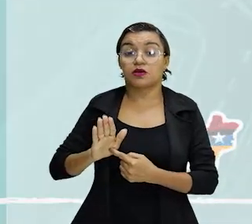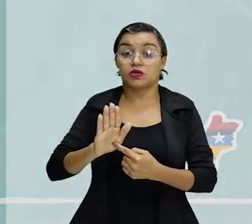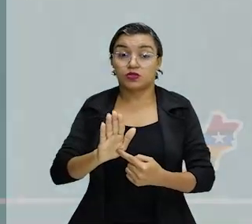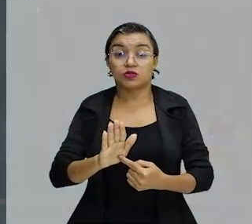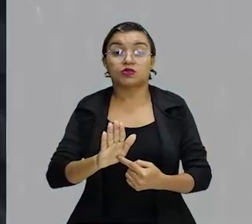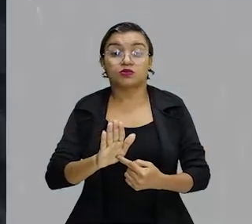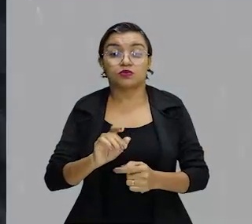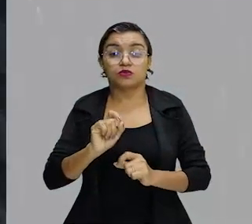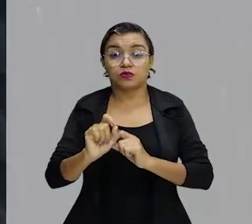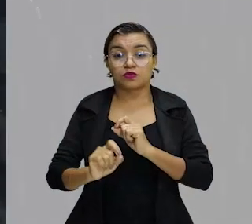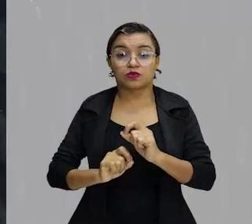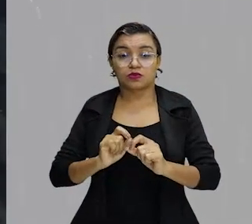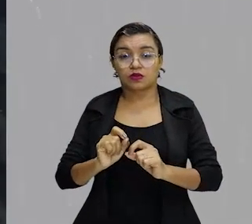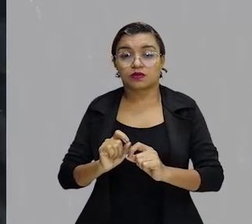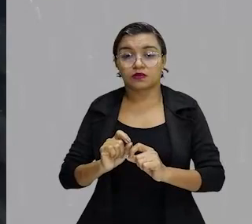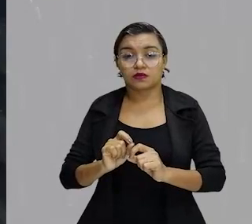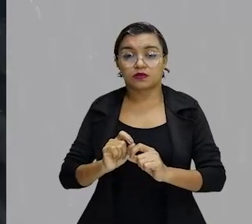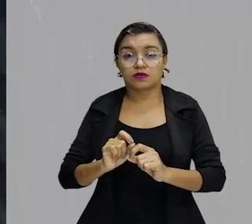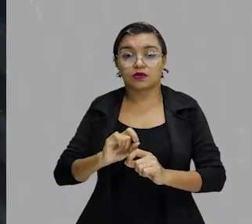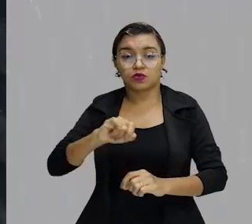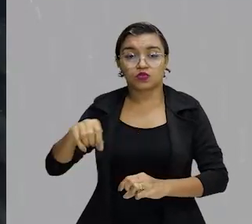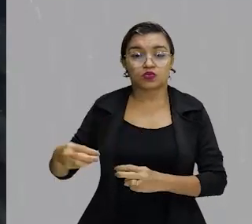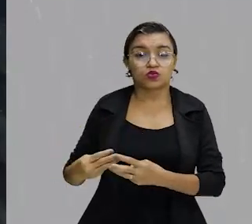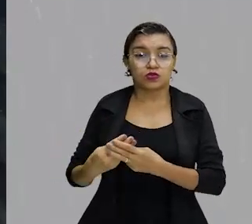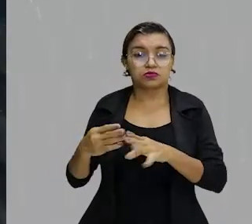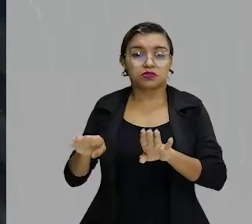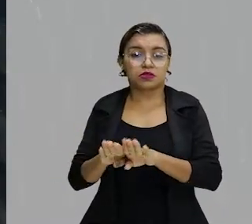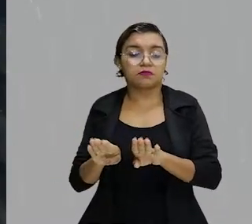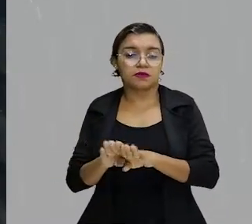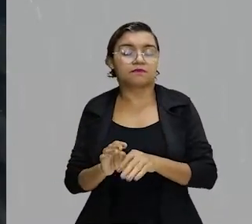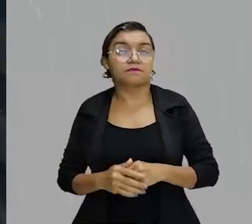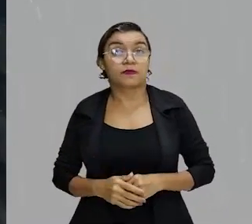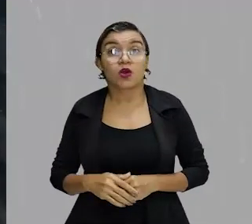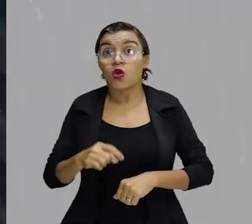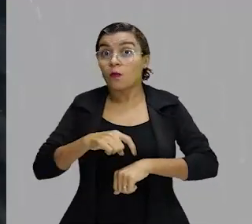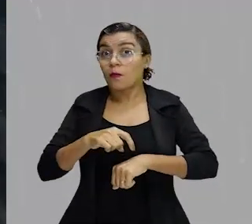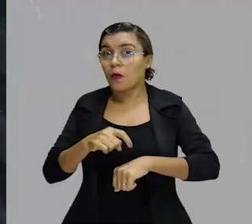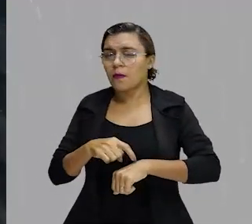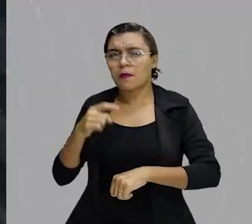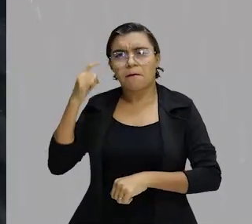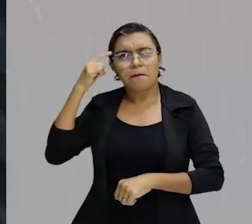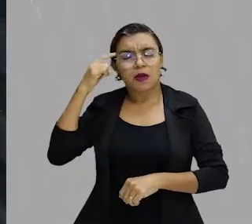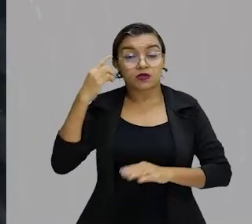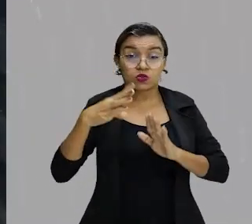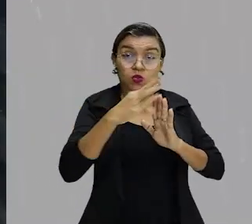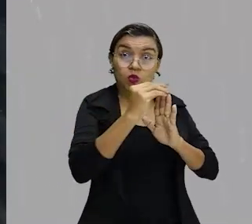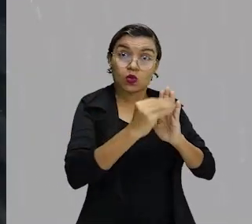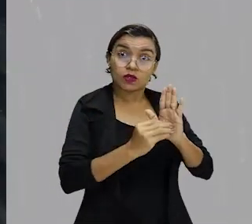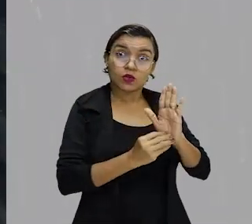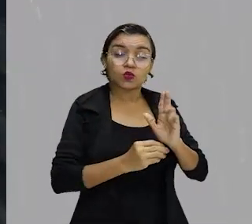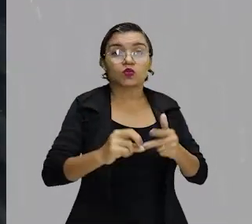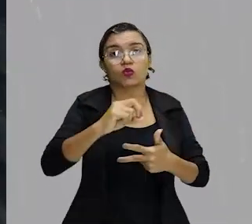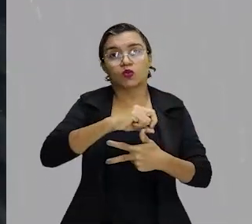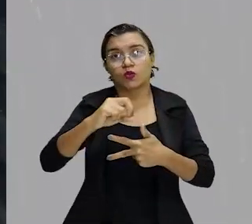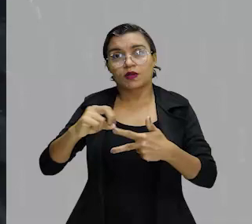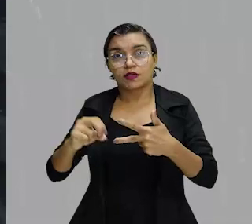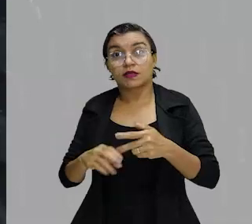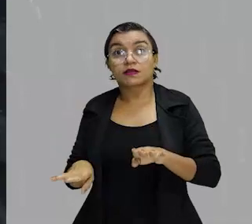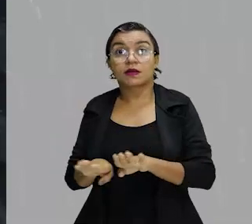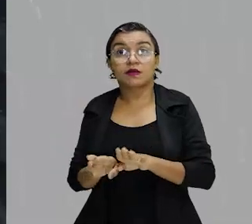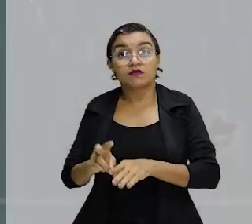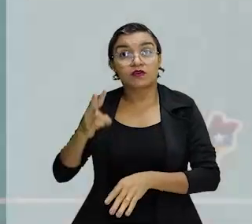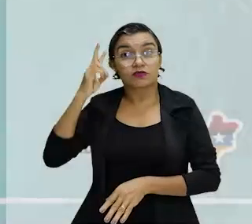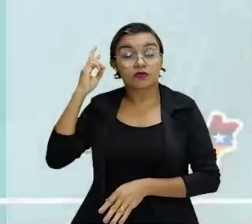Judeu de Malta, o Dr. Fausto e o Massacre de Paris. E quando a gente pensa desse conteúdo no Enem e no vestibular, nós estamos